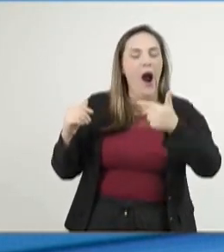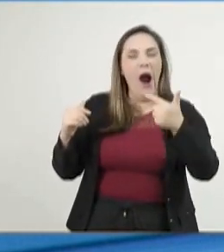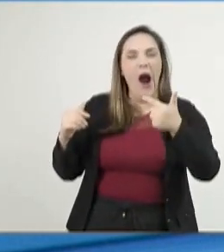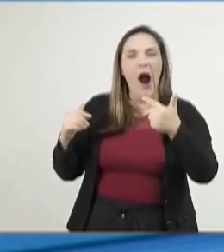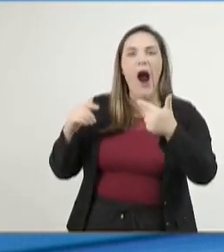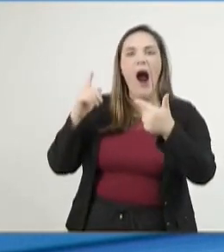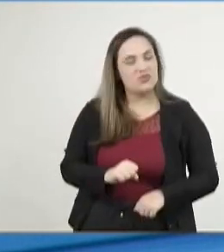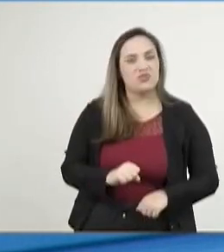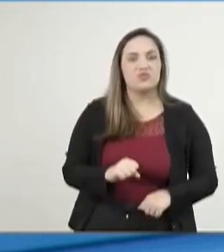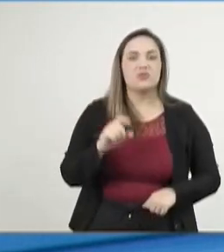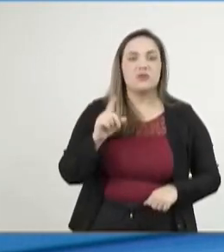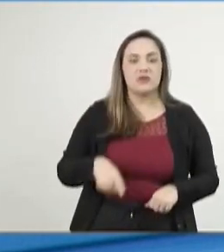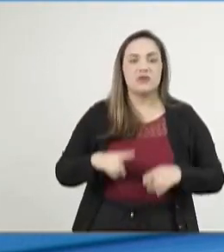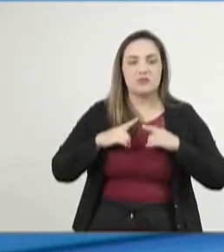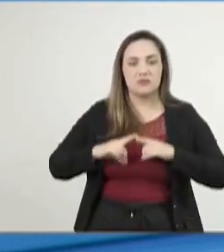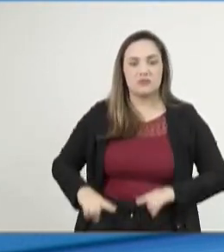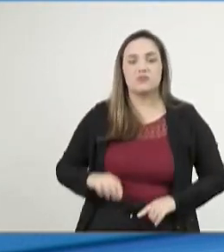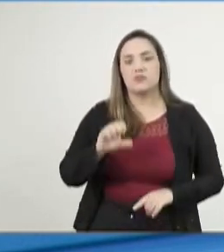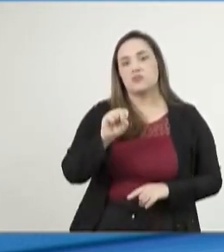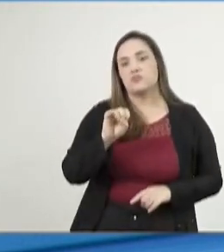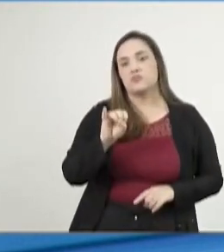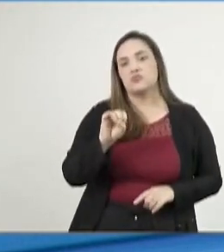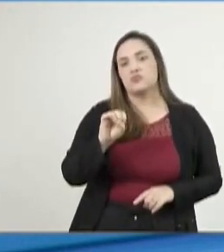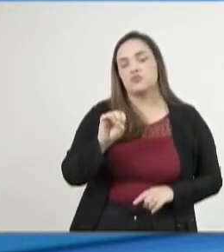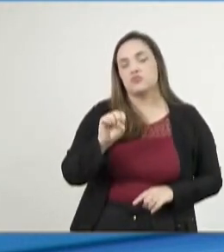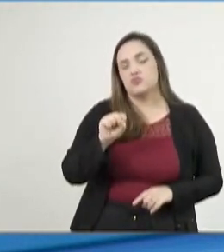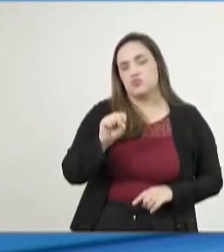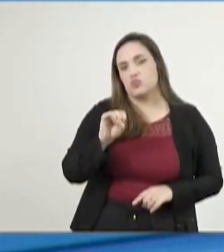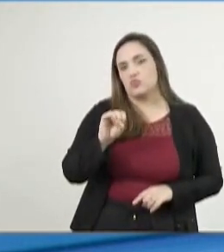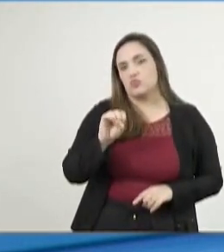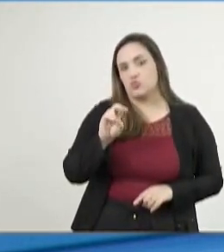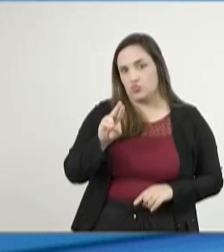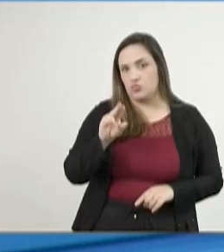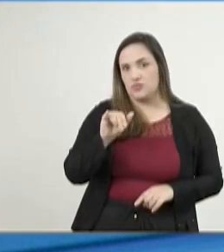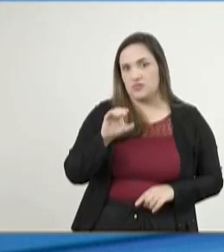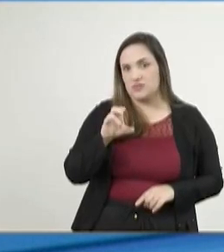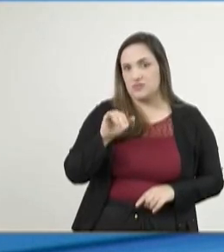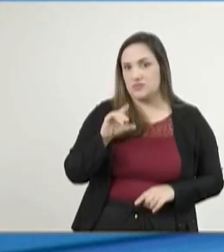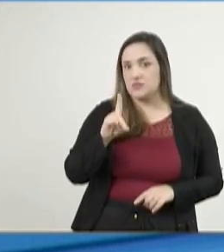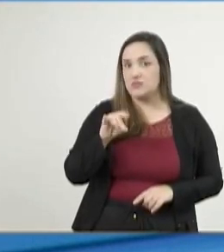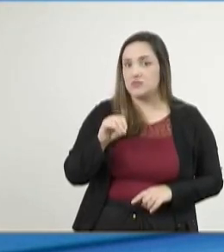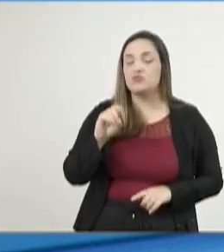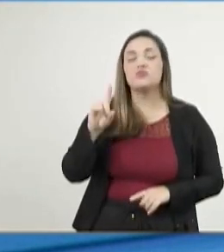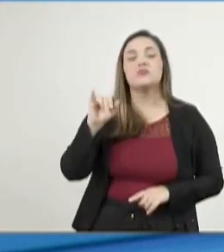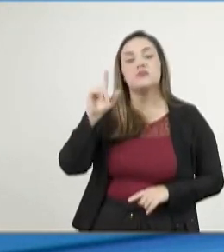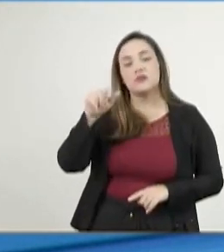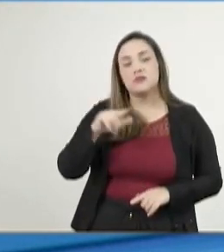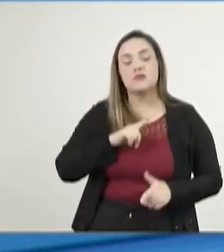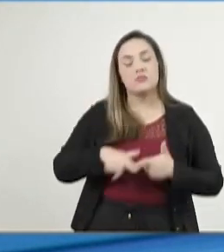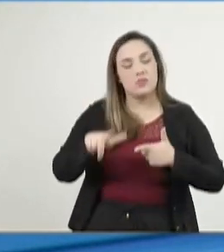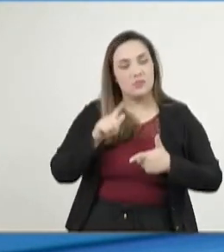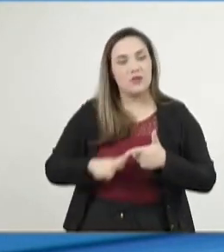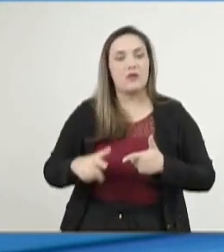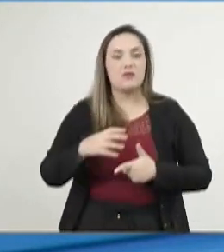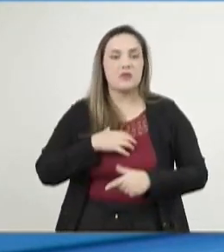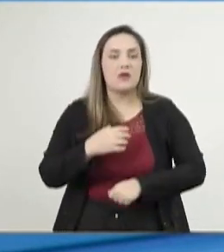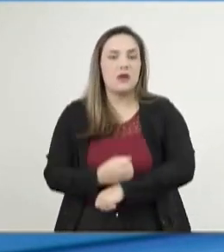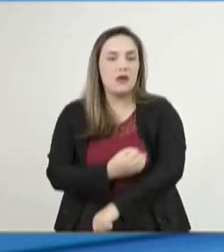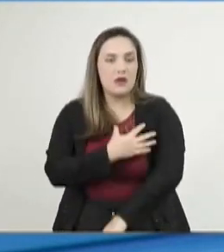violência interpessoal. Ou seja, os transtornos afetivos. Esse fator representa